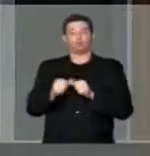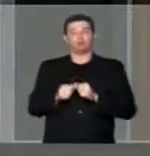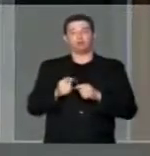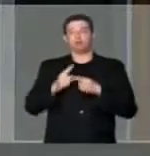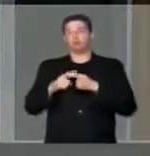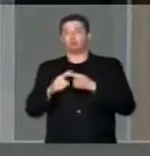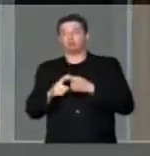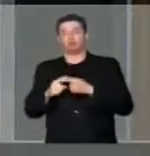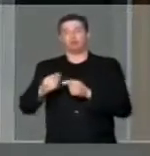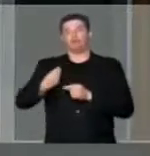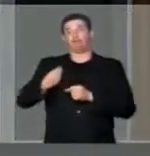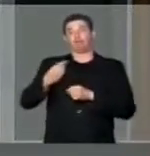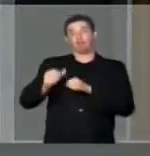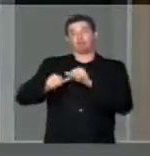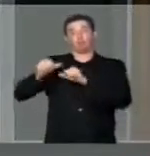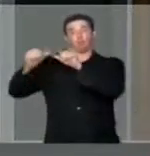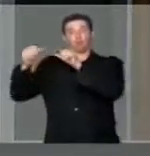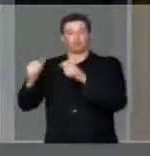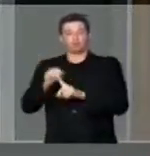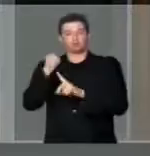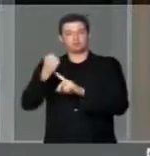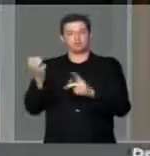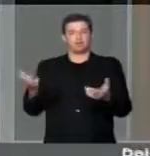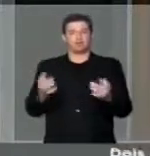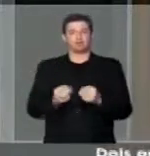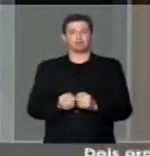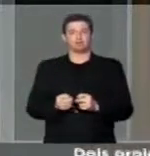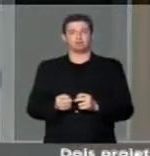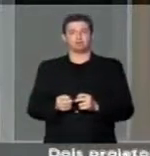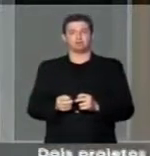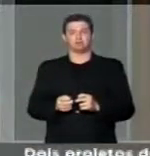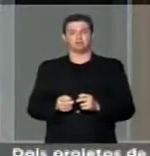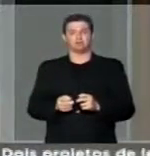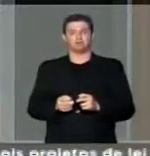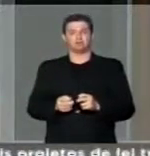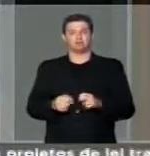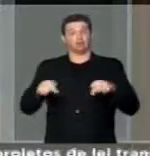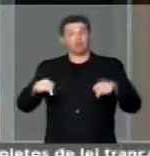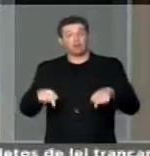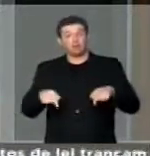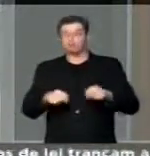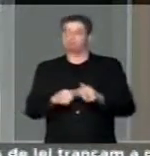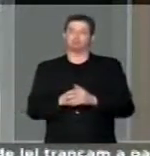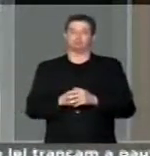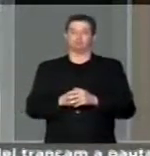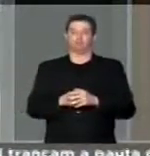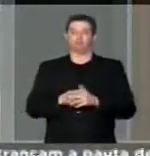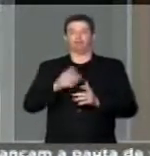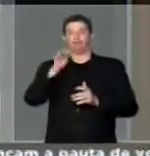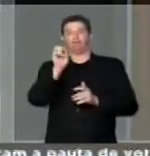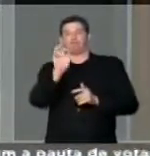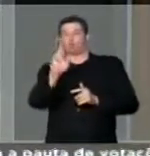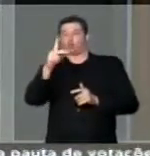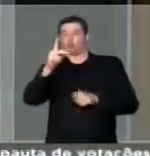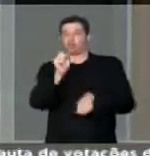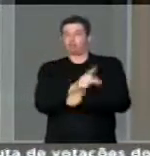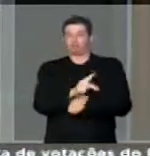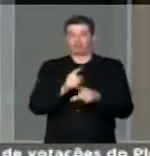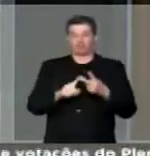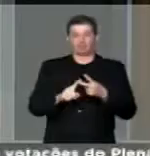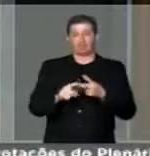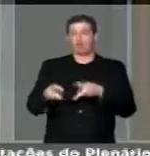aumento da expectativa de vida da sociedade brasileira, do povo brasileiro. Aqui não. É o fator previdenciário, é a cobrança